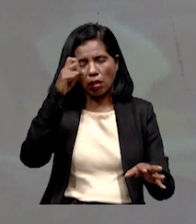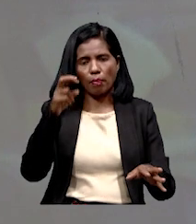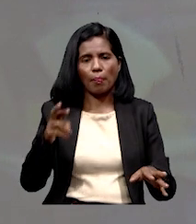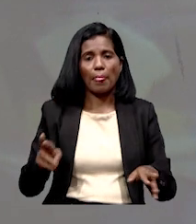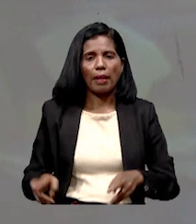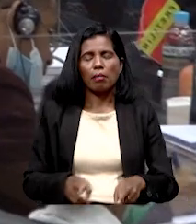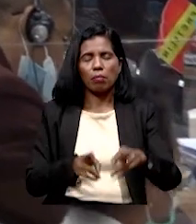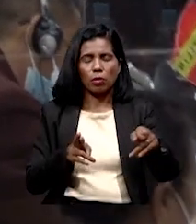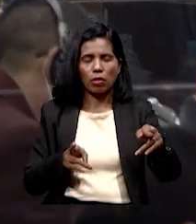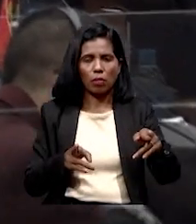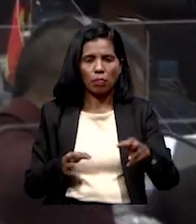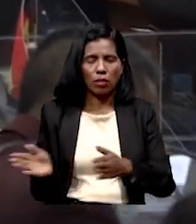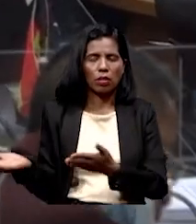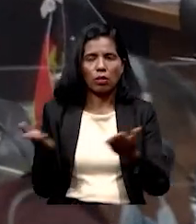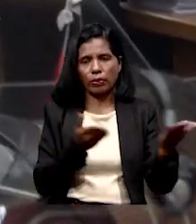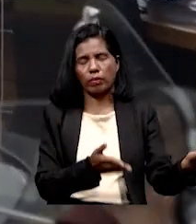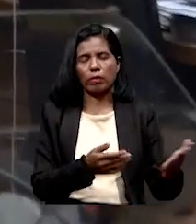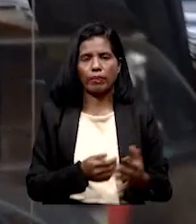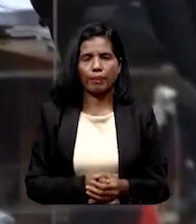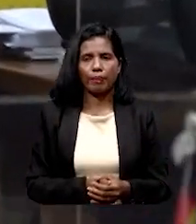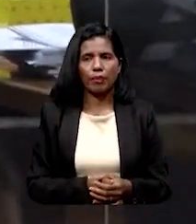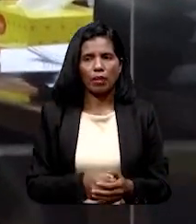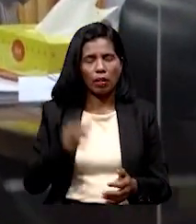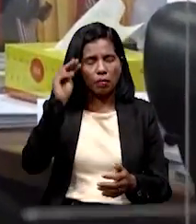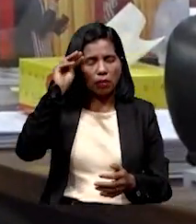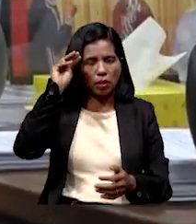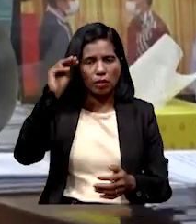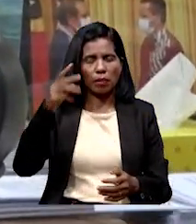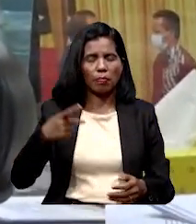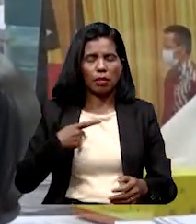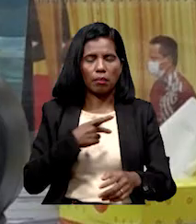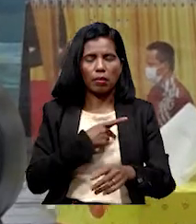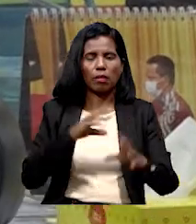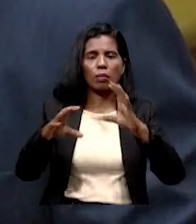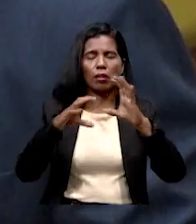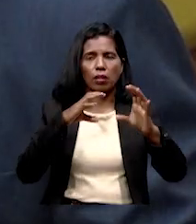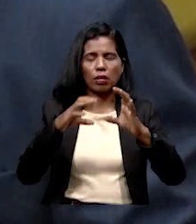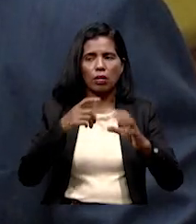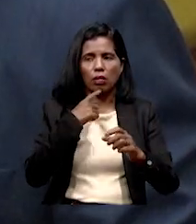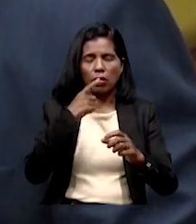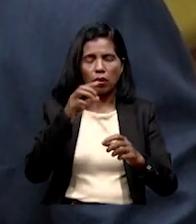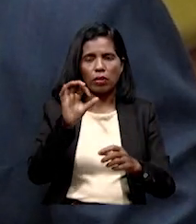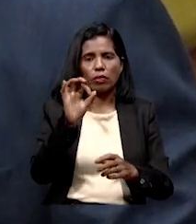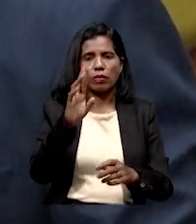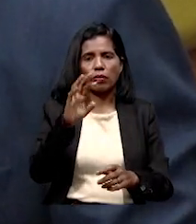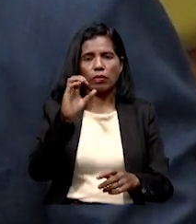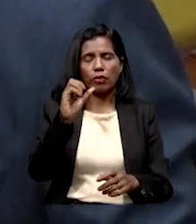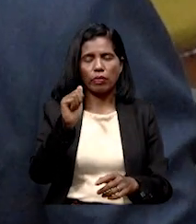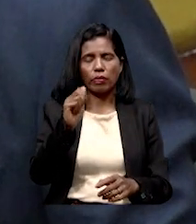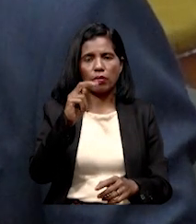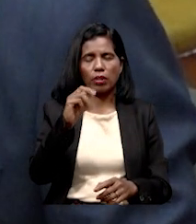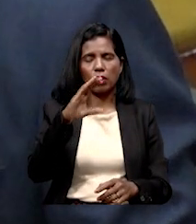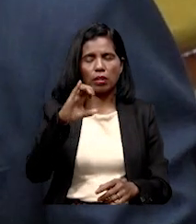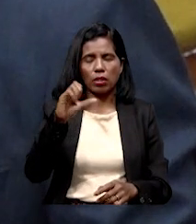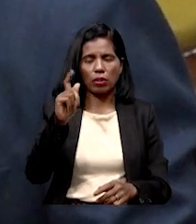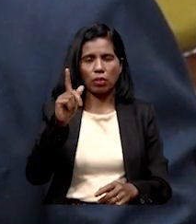ba ia terminar la ara ha tamba questão ne ministro assunto parlamentar no comunicação social Francisco Jerônimo promete